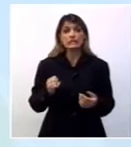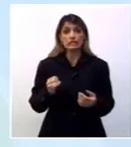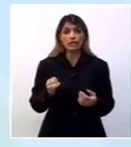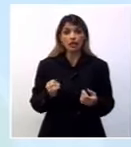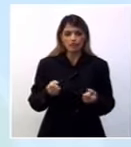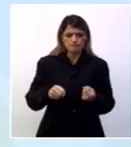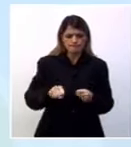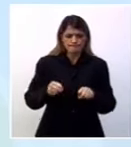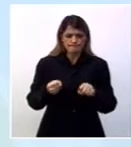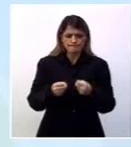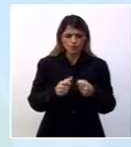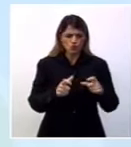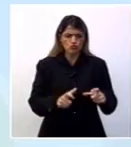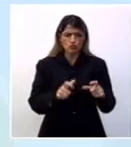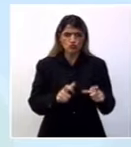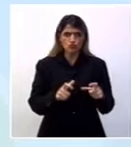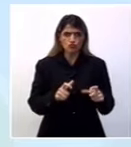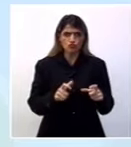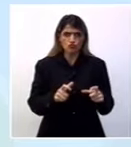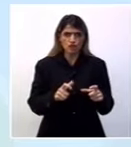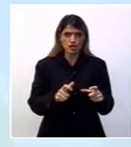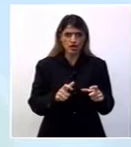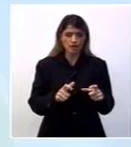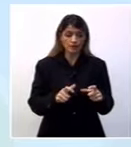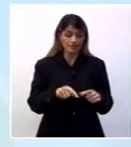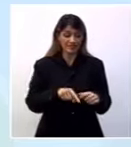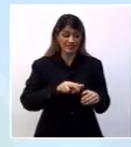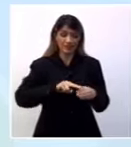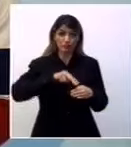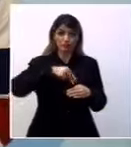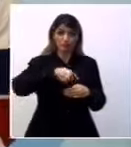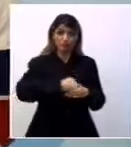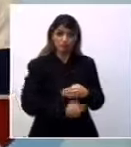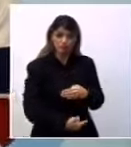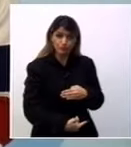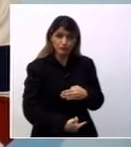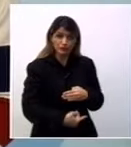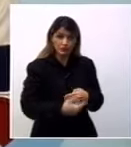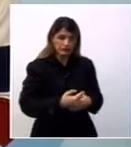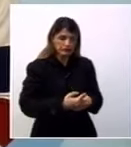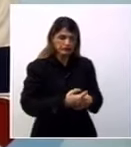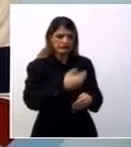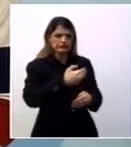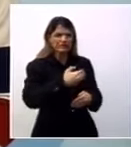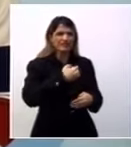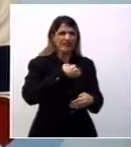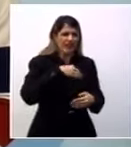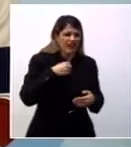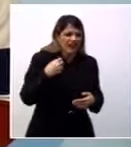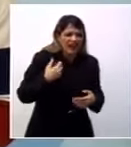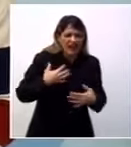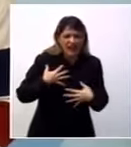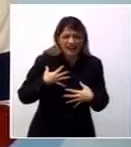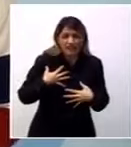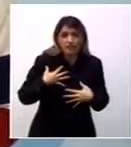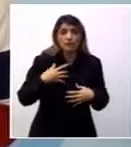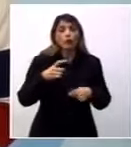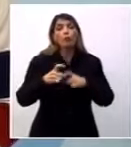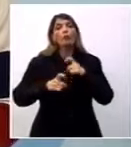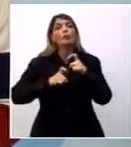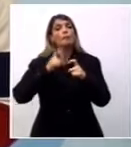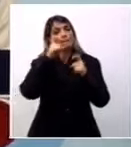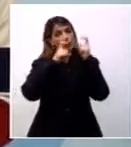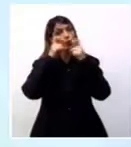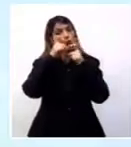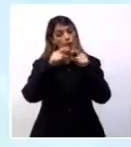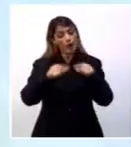movimento em algum local, se você for deslocar, se nessa queda tem algum obstáculo que possa te machucar, então tem que se preocupar muito com o